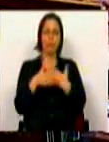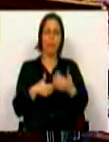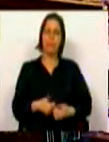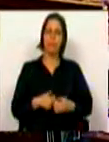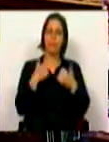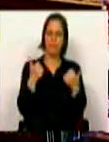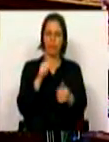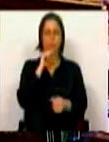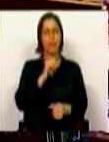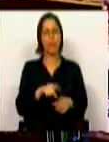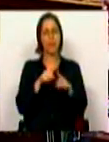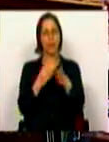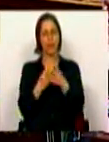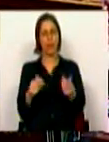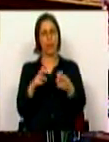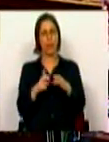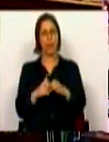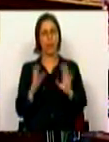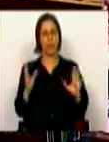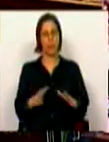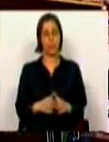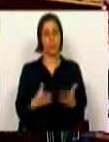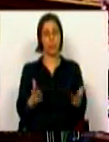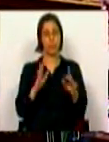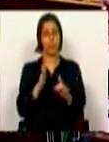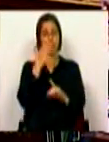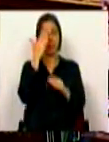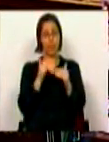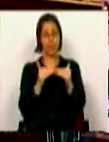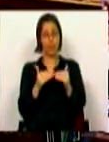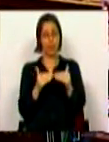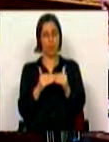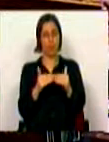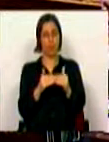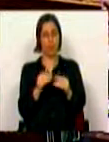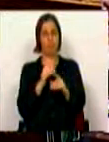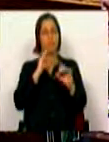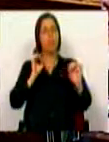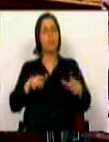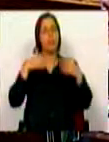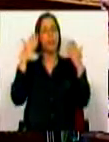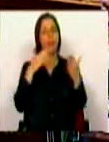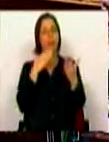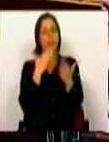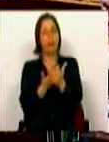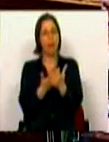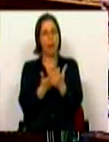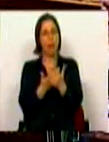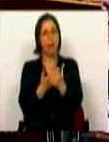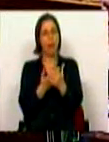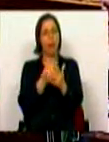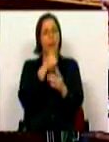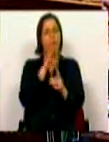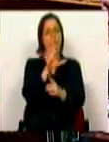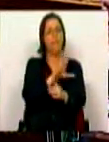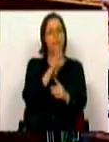eficazes e capazes de resolver o problema. E se num primeiro momento a prioridade era dada ao